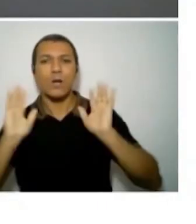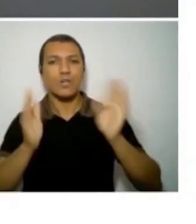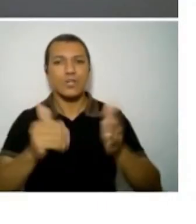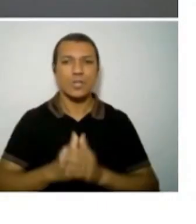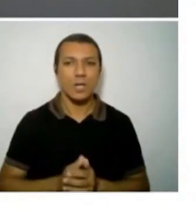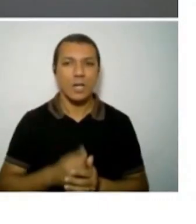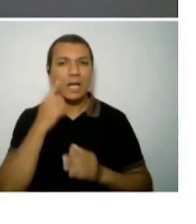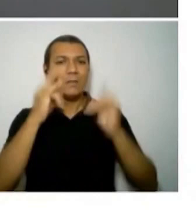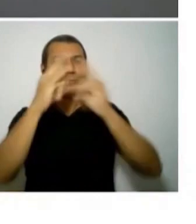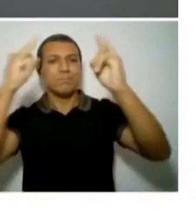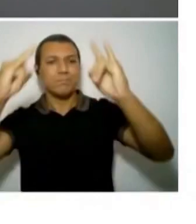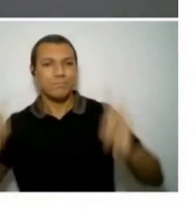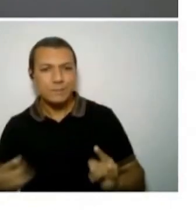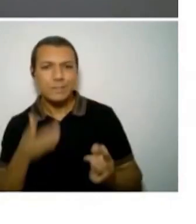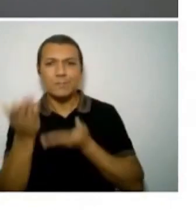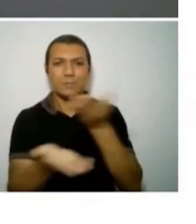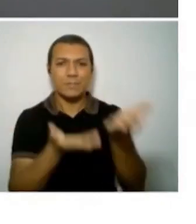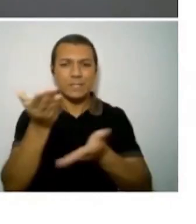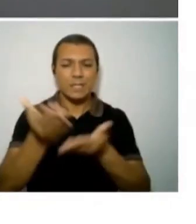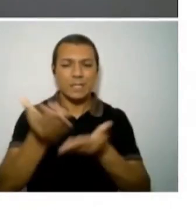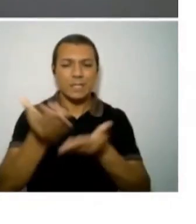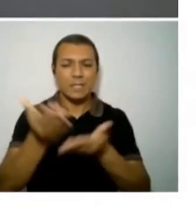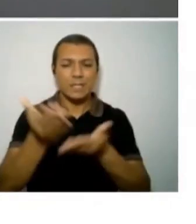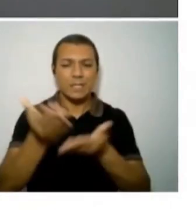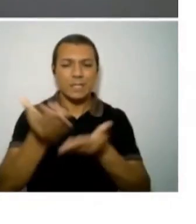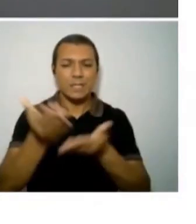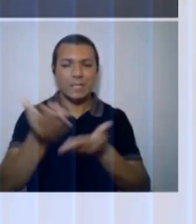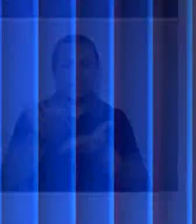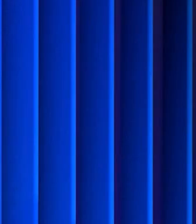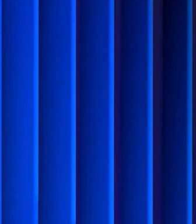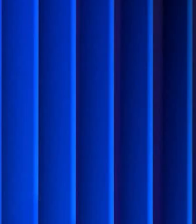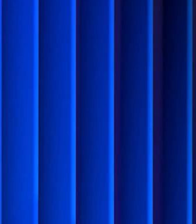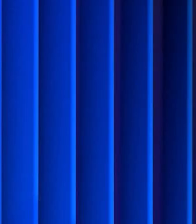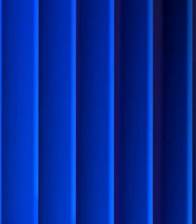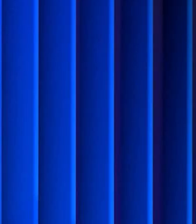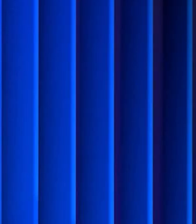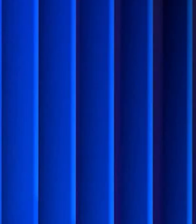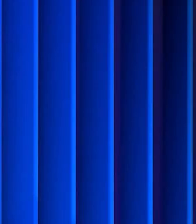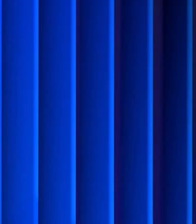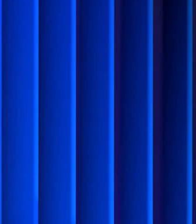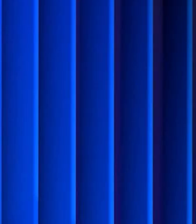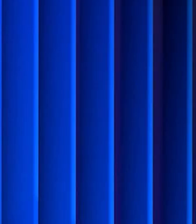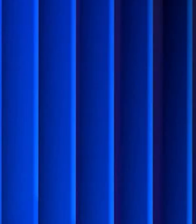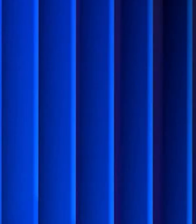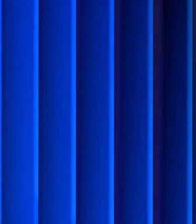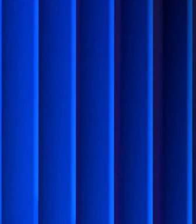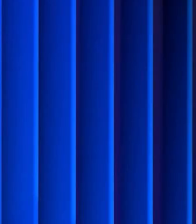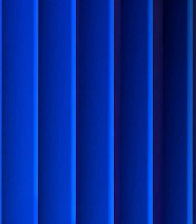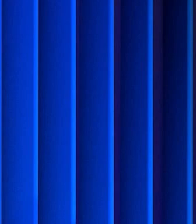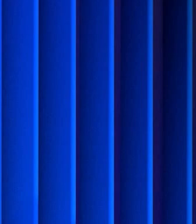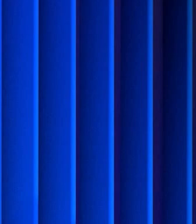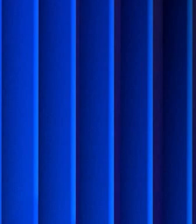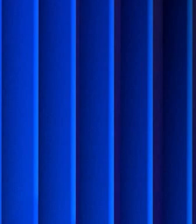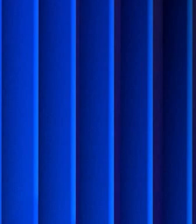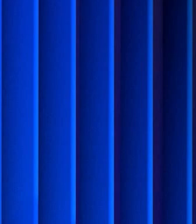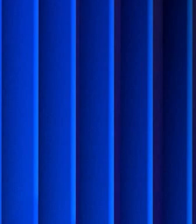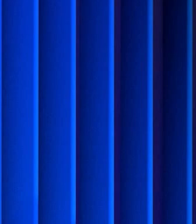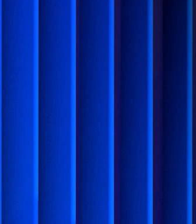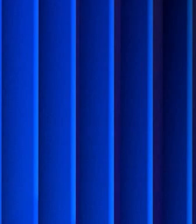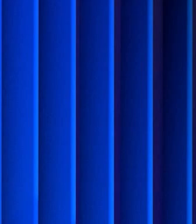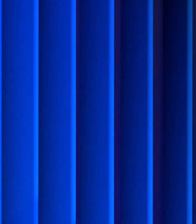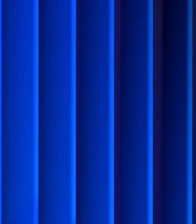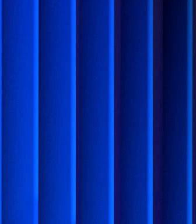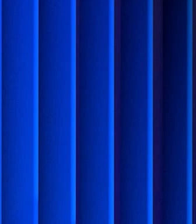estruturas de atendimento em diversos municípios Logo mais às 9 da noite tem o Jornal da